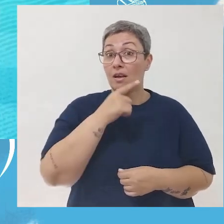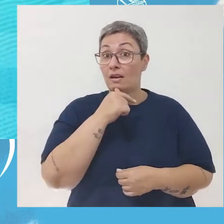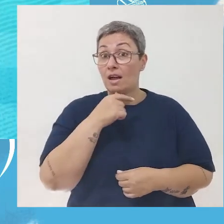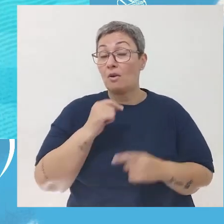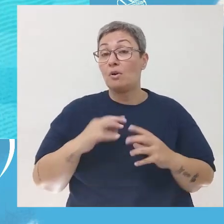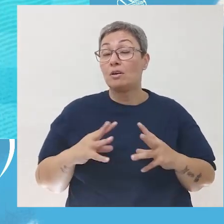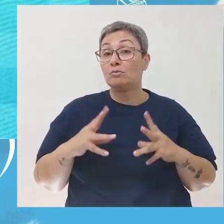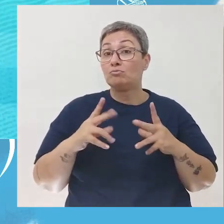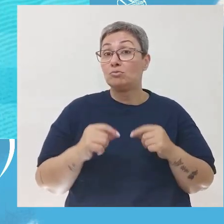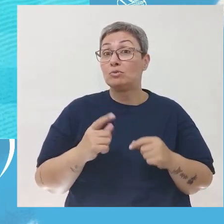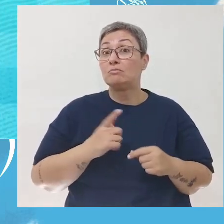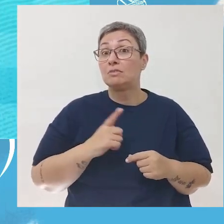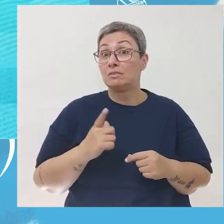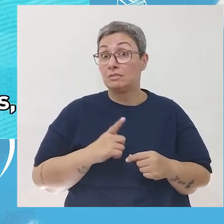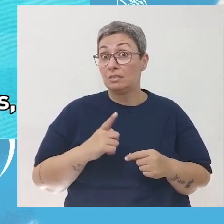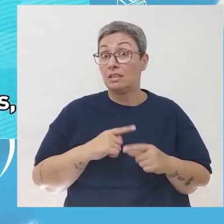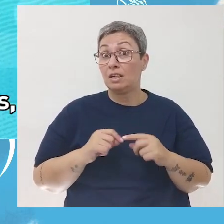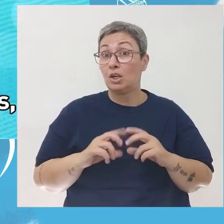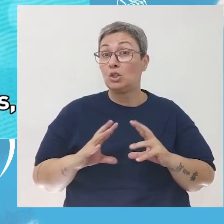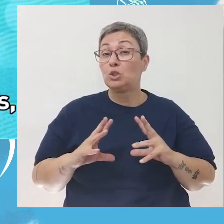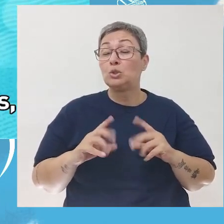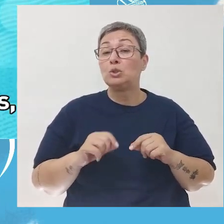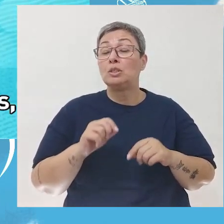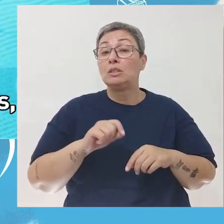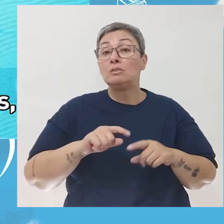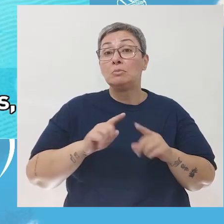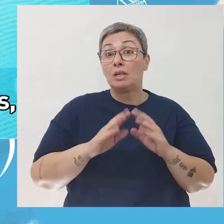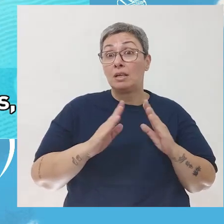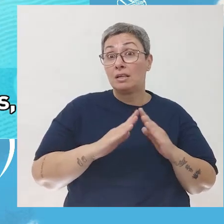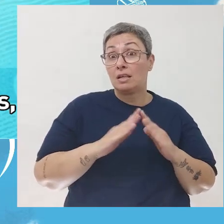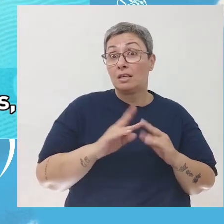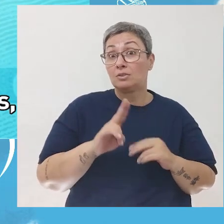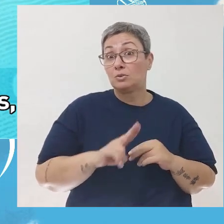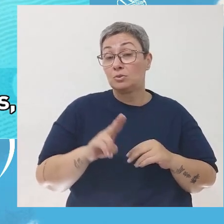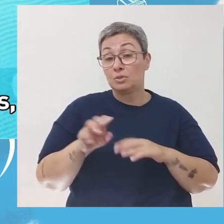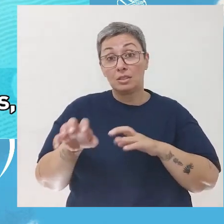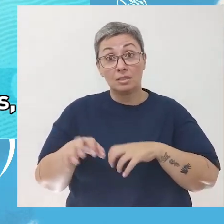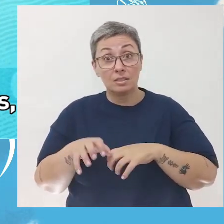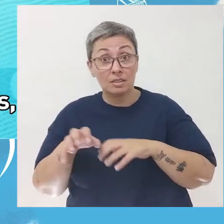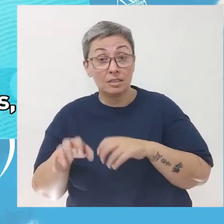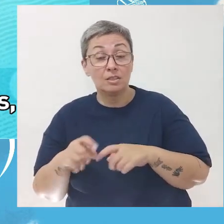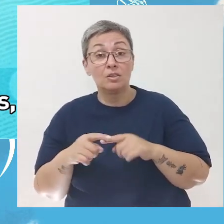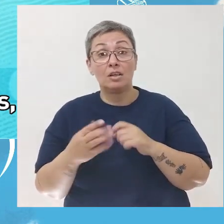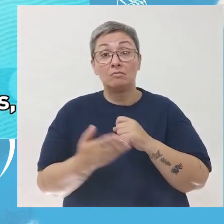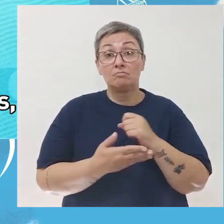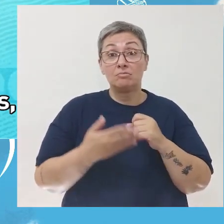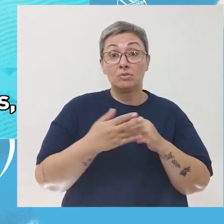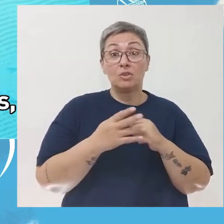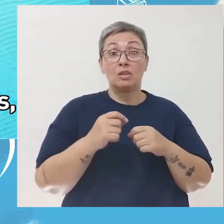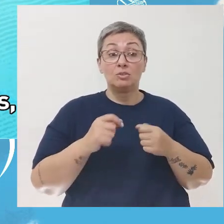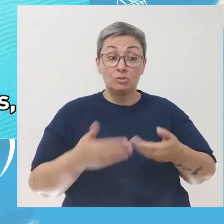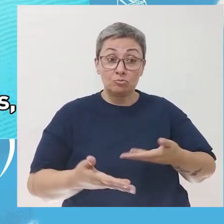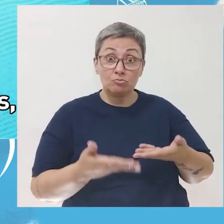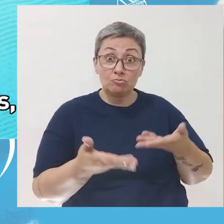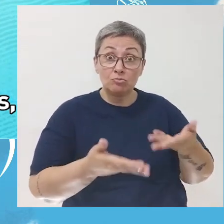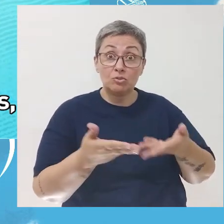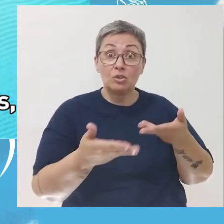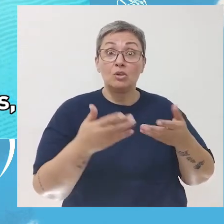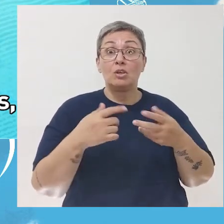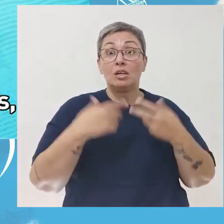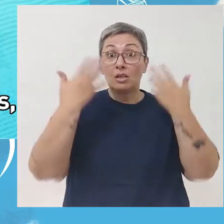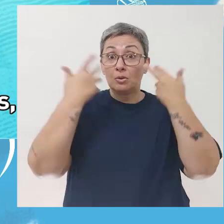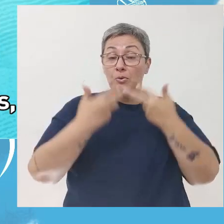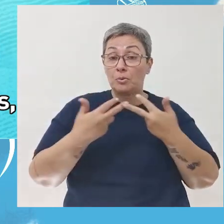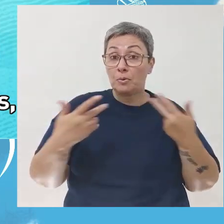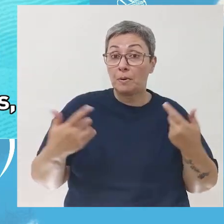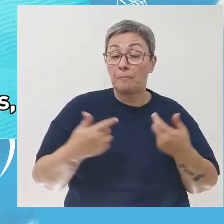presente em tudo que a gente faz. Além do uso doméstico, é essencial na agricultura, na criação de animais, como base para